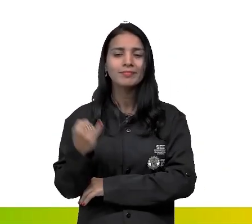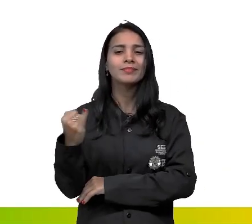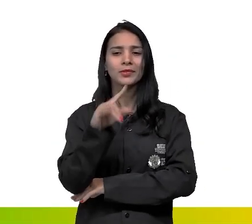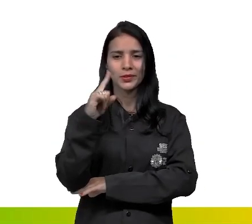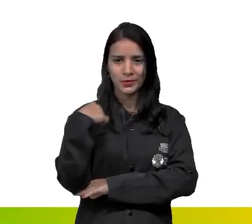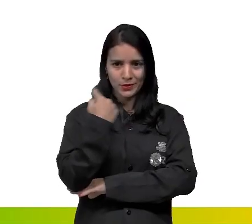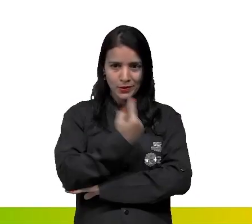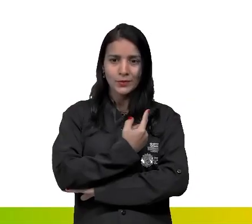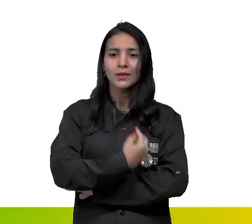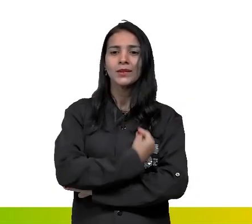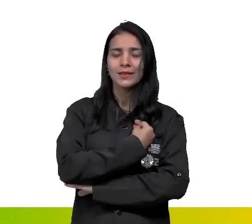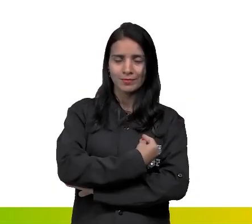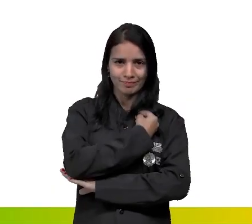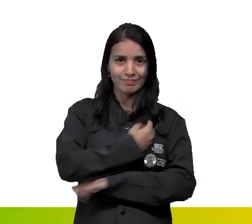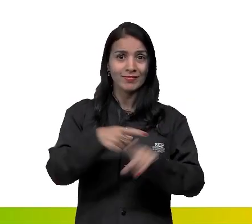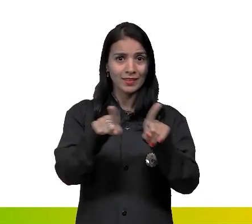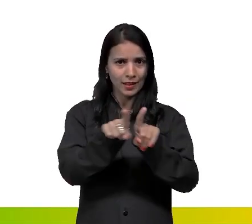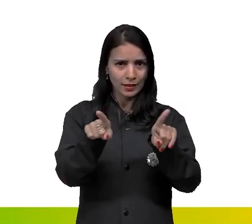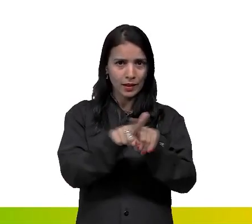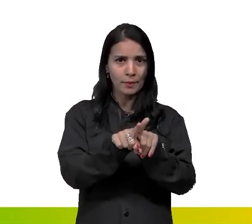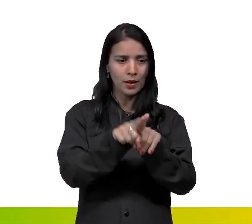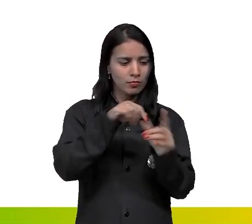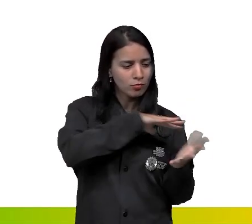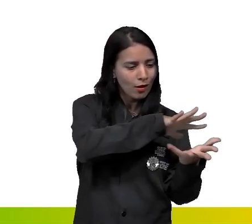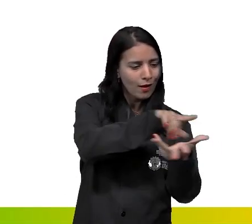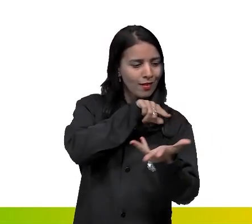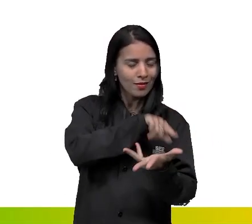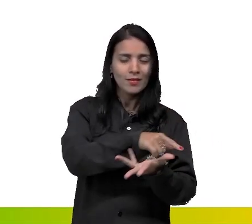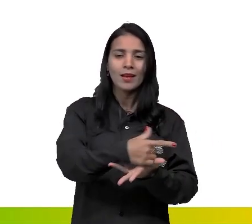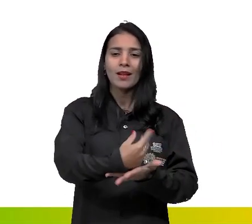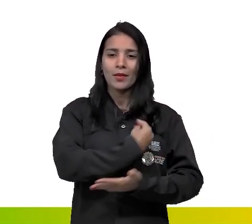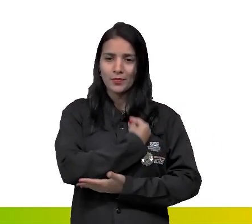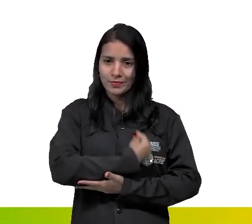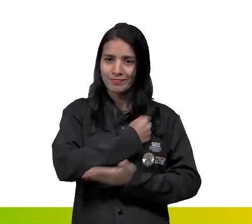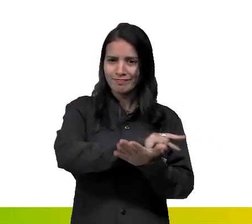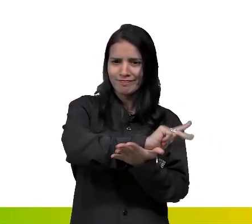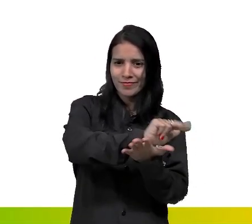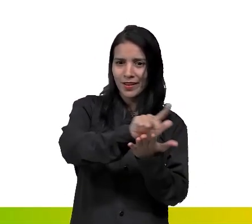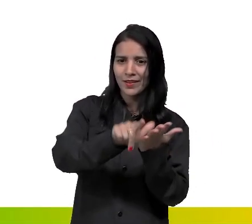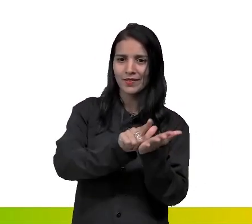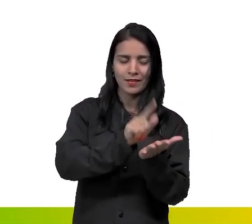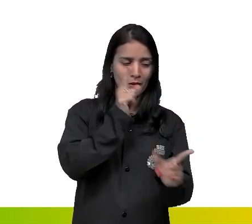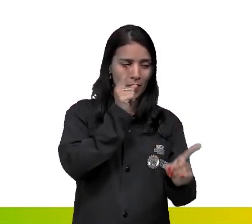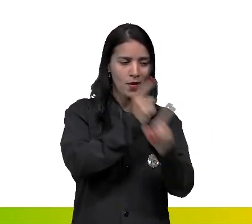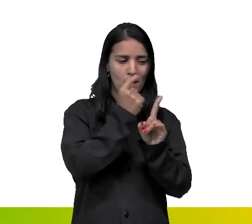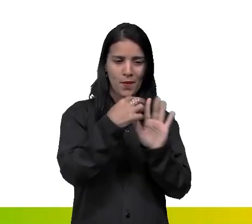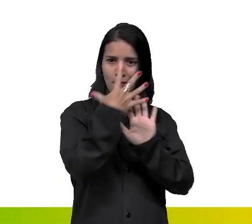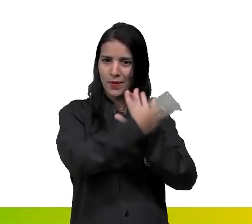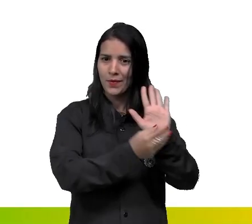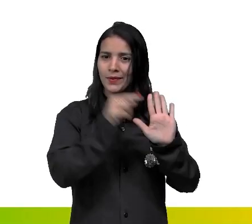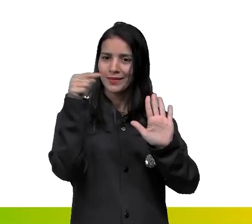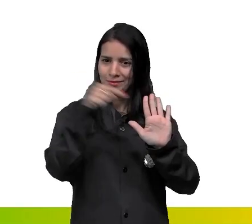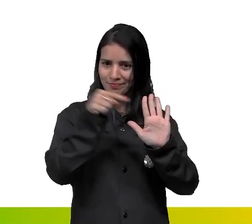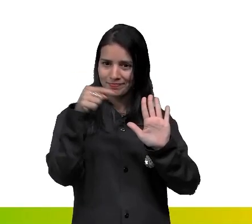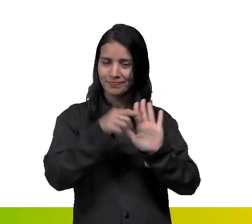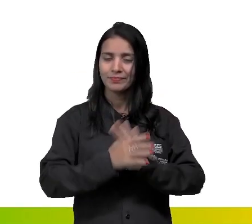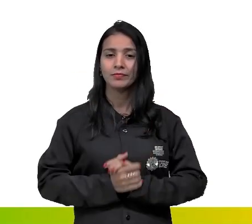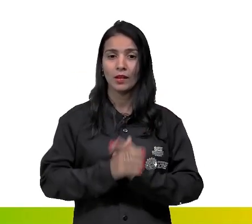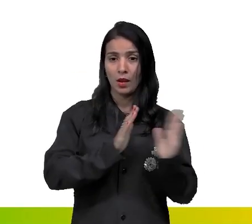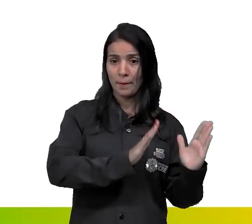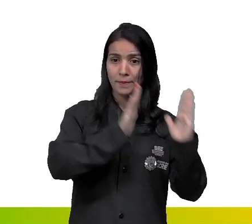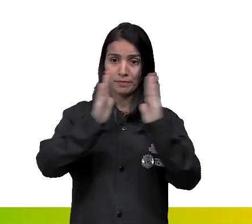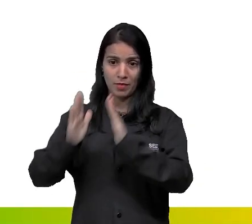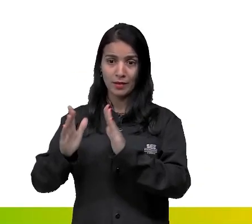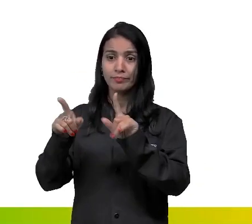manutenção desse bioma e de toda essa biodiversidade encontrada na Amazônia. Aqui ao lado, a gente tem a presença da